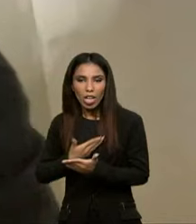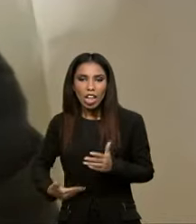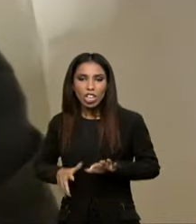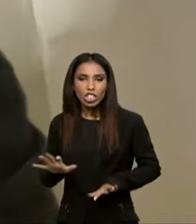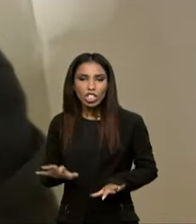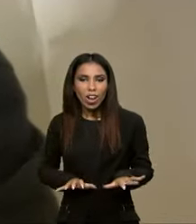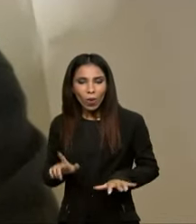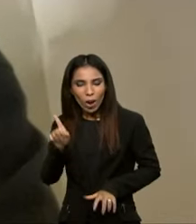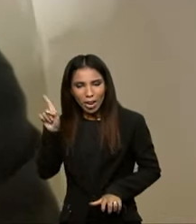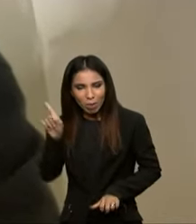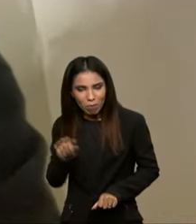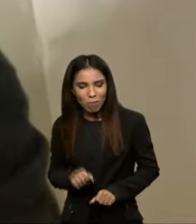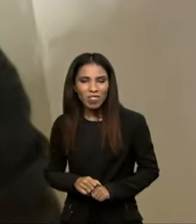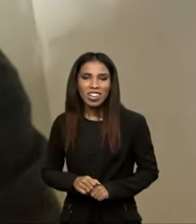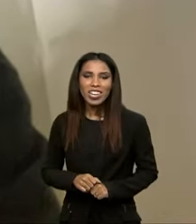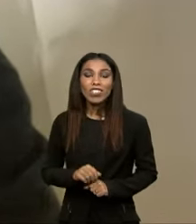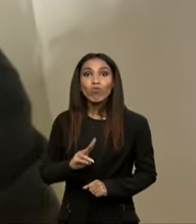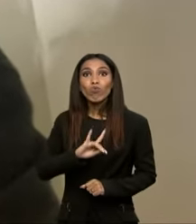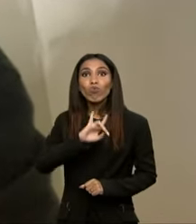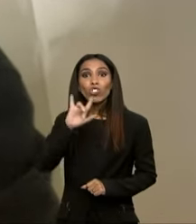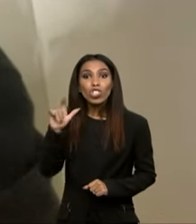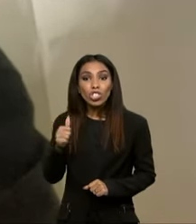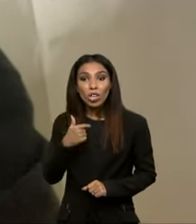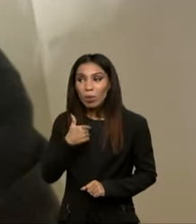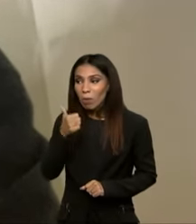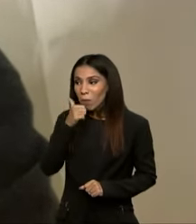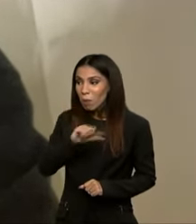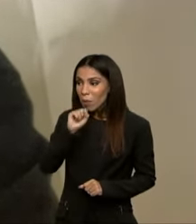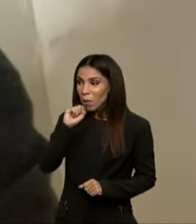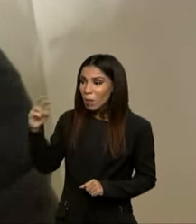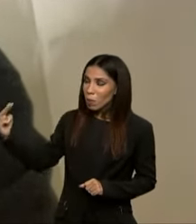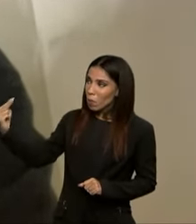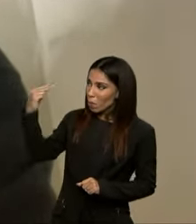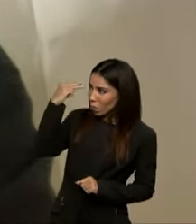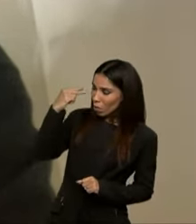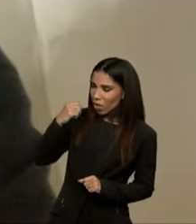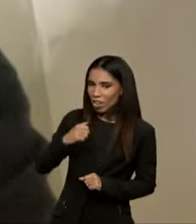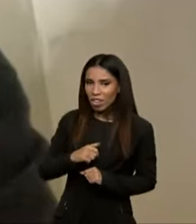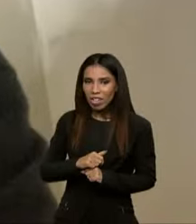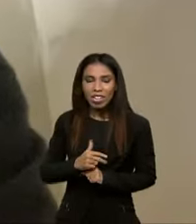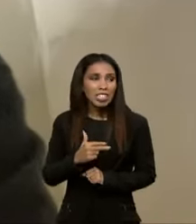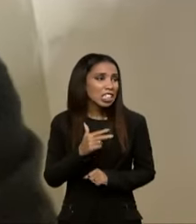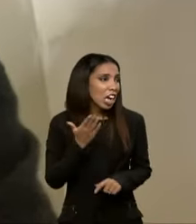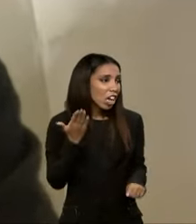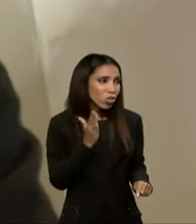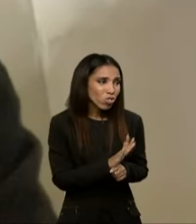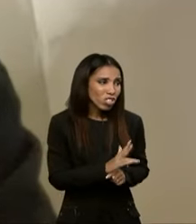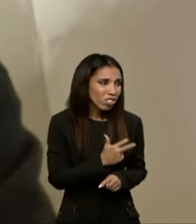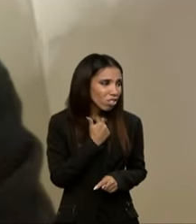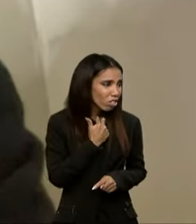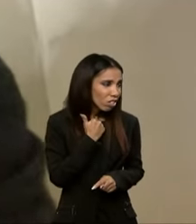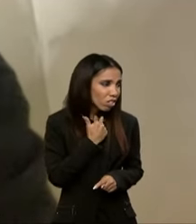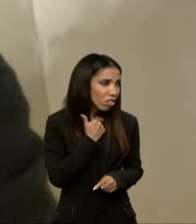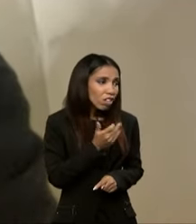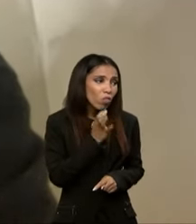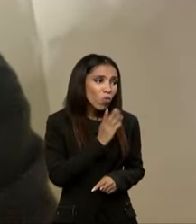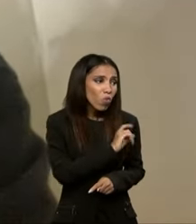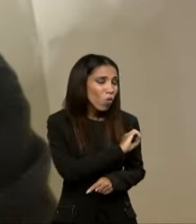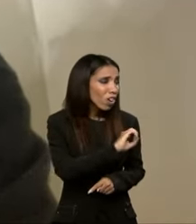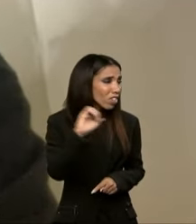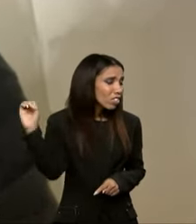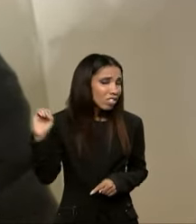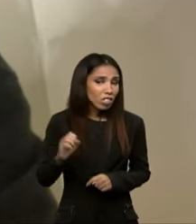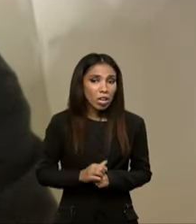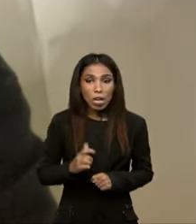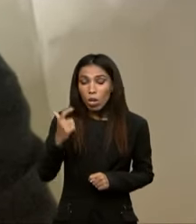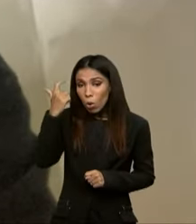Jacarepaguá, eu, um dia que minha mãe virou para mim e falou assim, meu filho, eu não posso te ajudar porque eu não conheço ninguém. Eu nunca